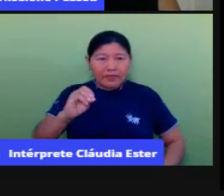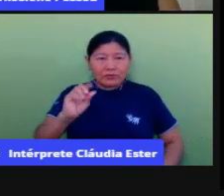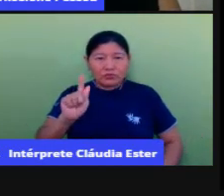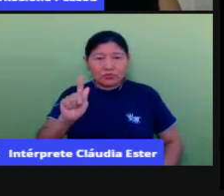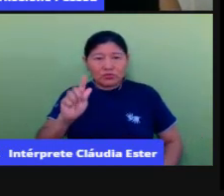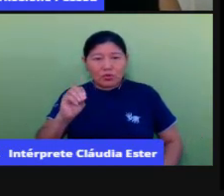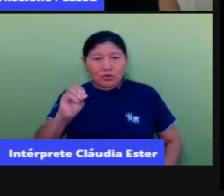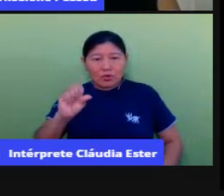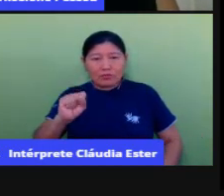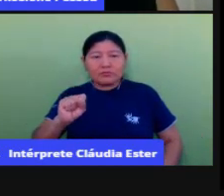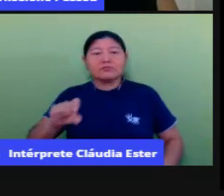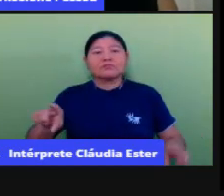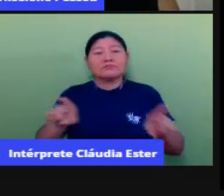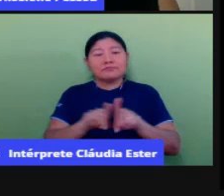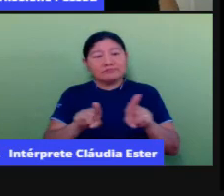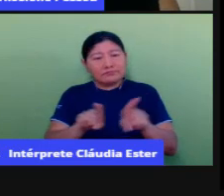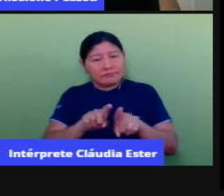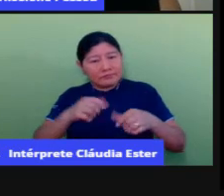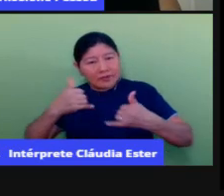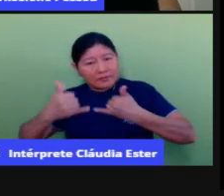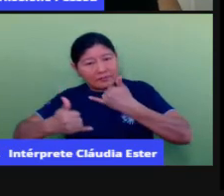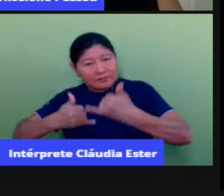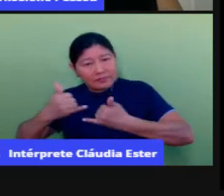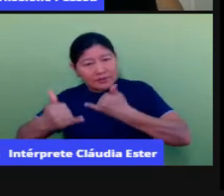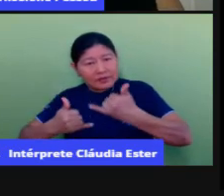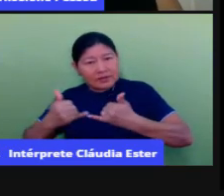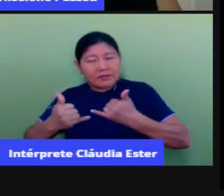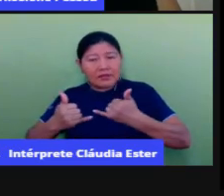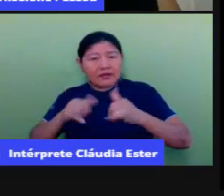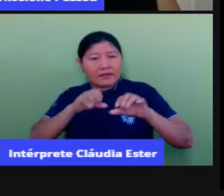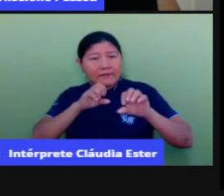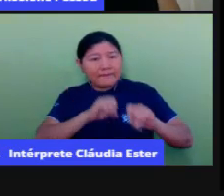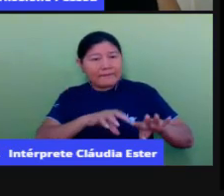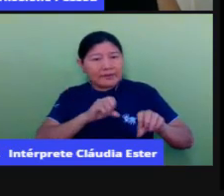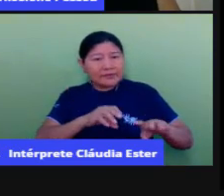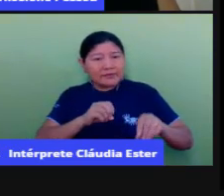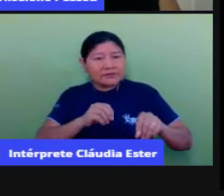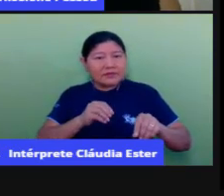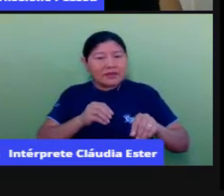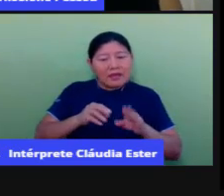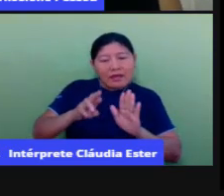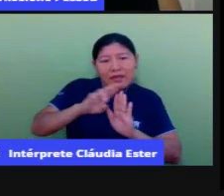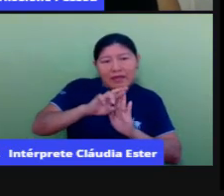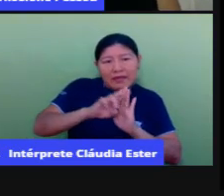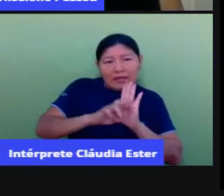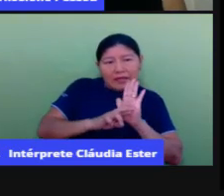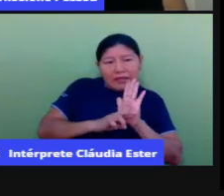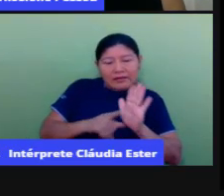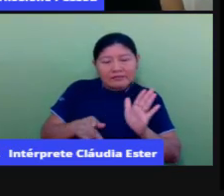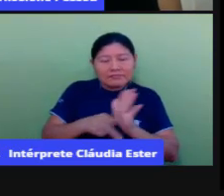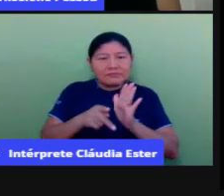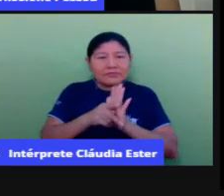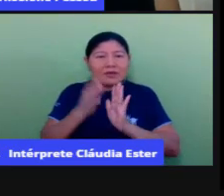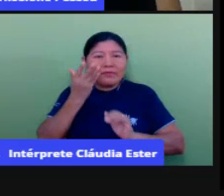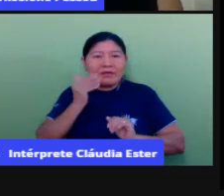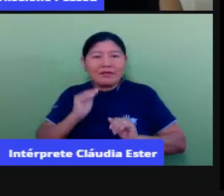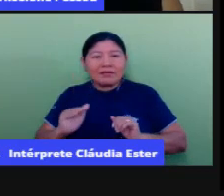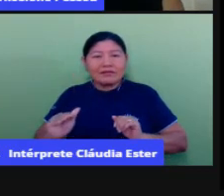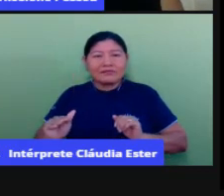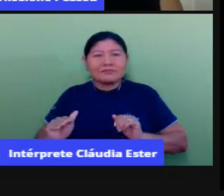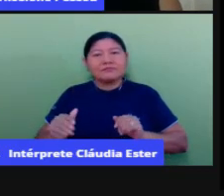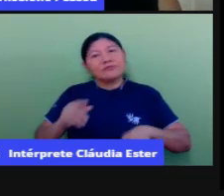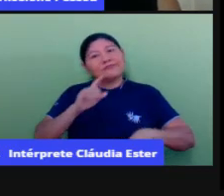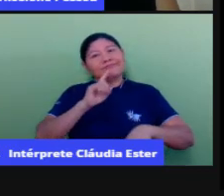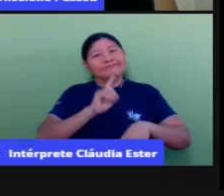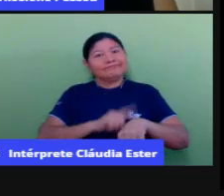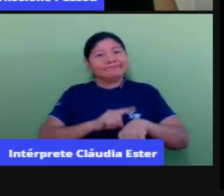ser ofertada essa educação para essa criança. Então, nós estamos vivendo uma realidade de incertezas.